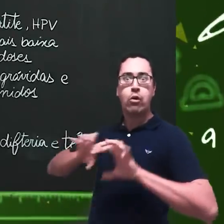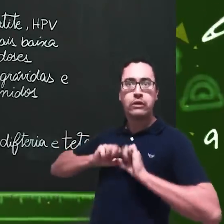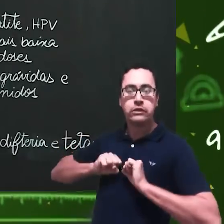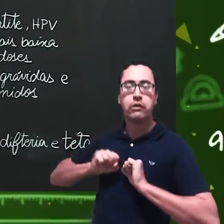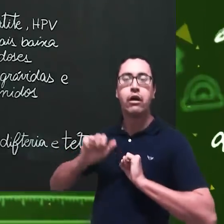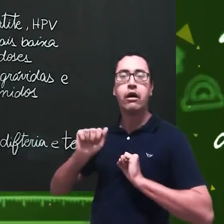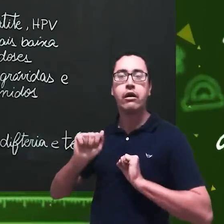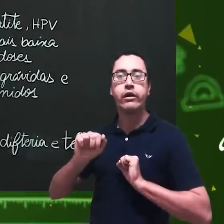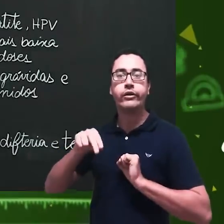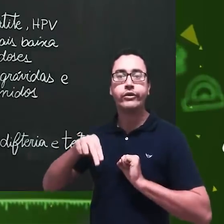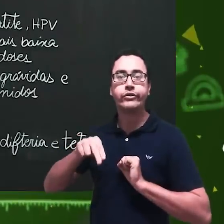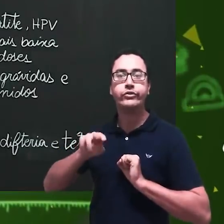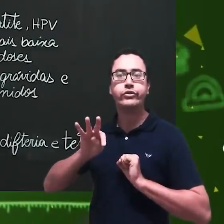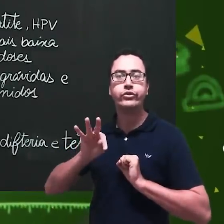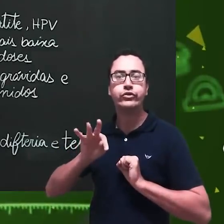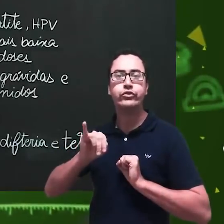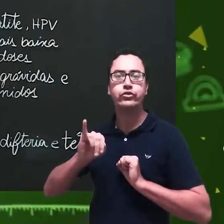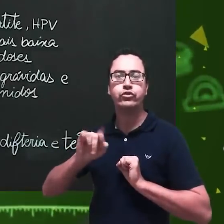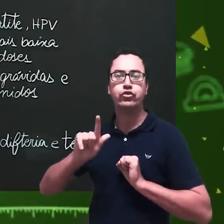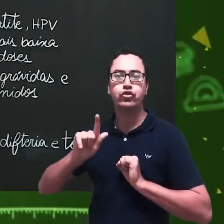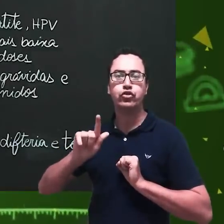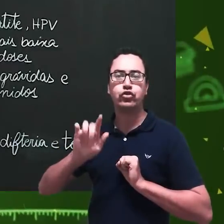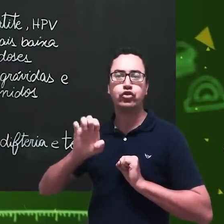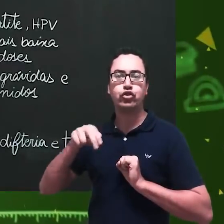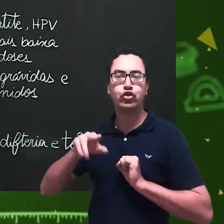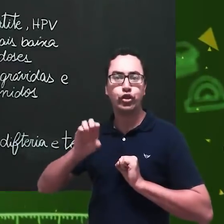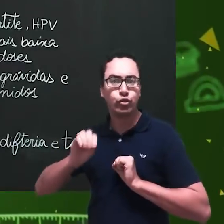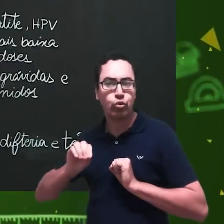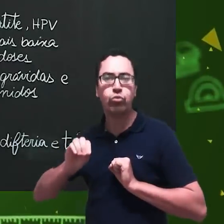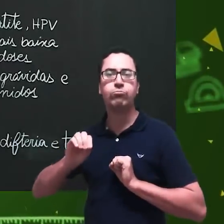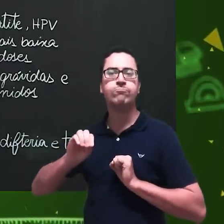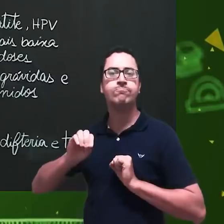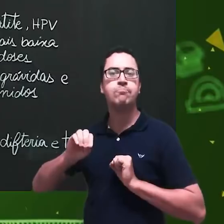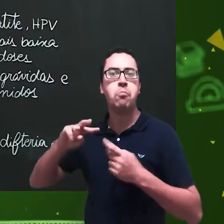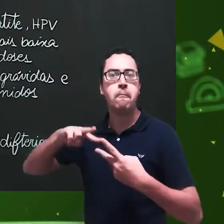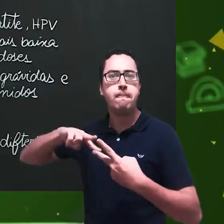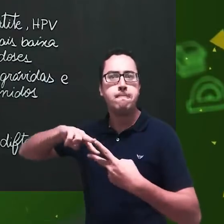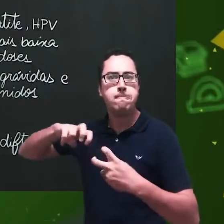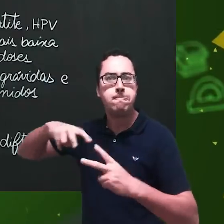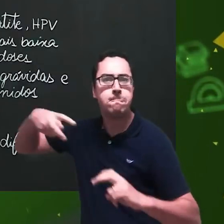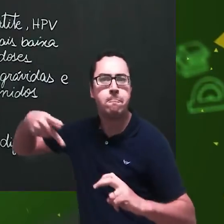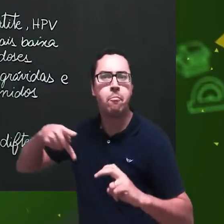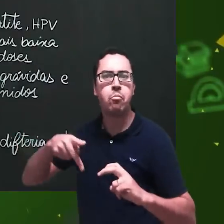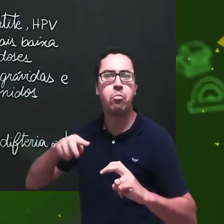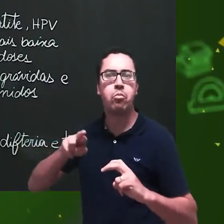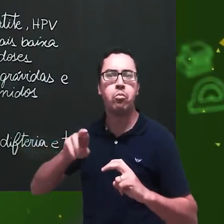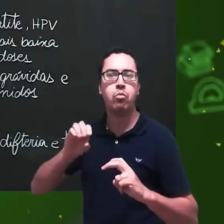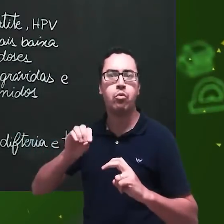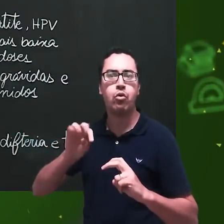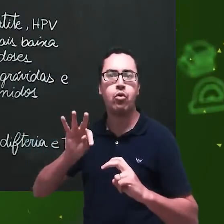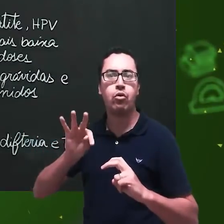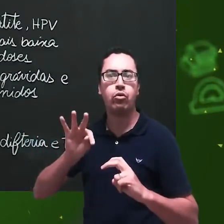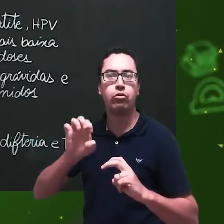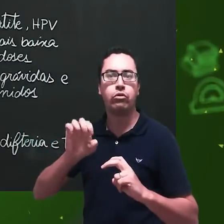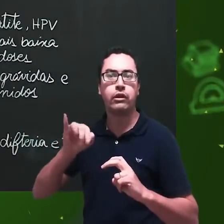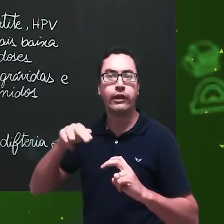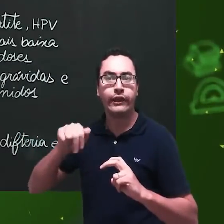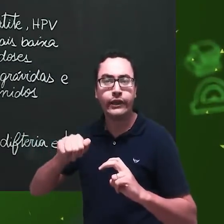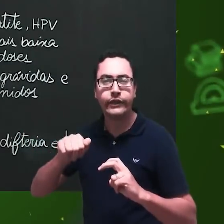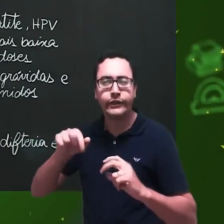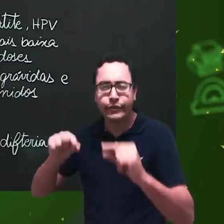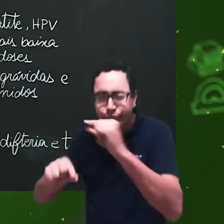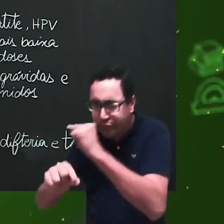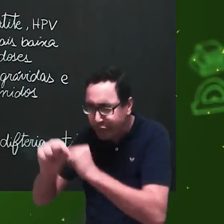Ele recebe uma proteína ou um micro-organismo. Quando o nosso corpo, então, ele tem contato com esse micro-organismo,